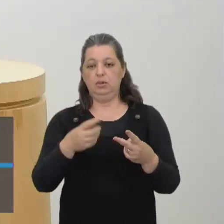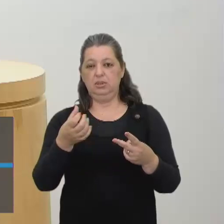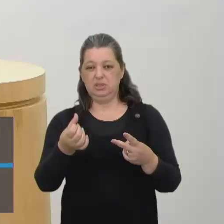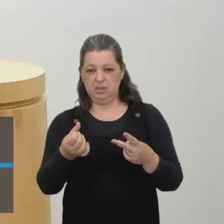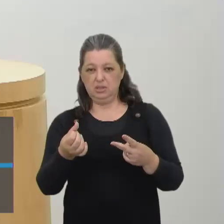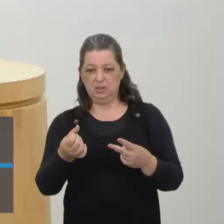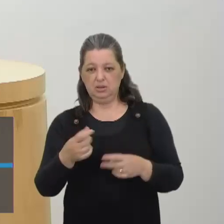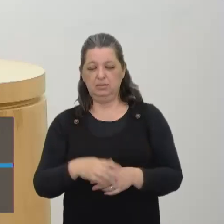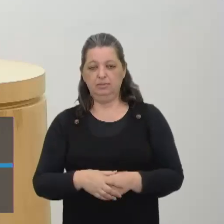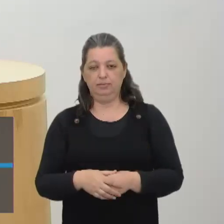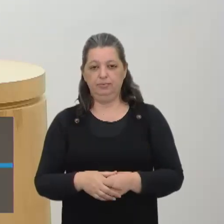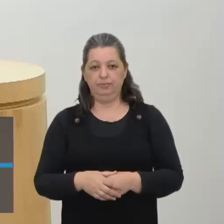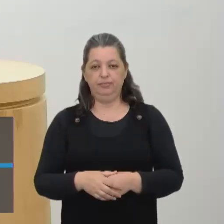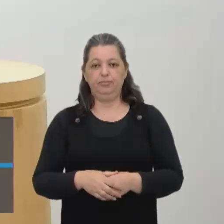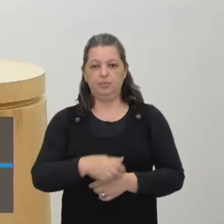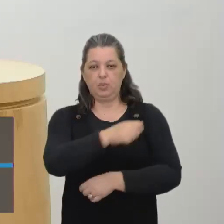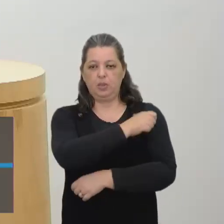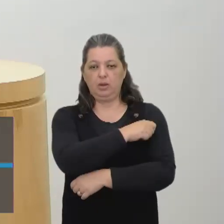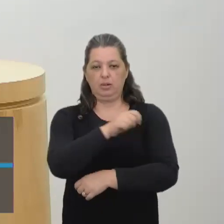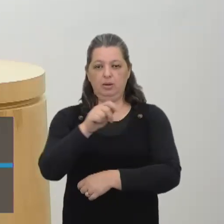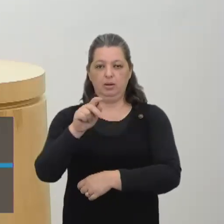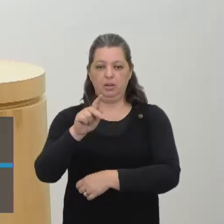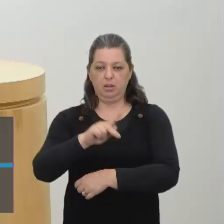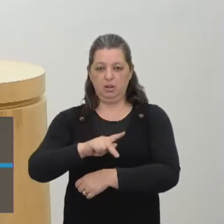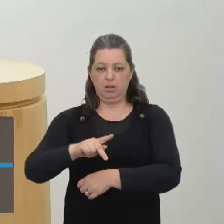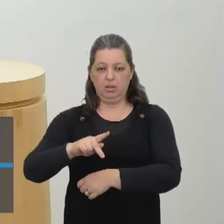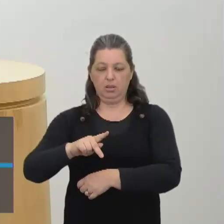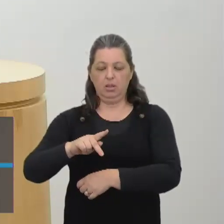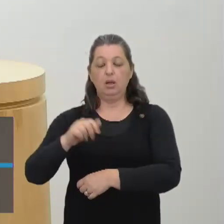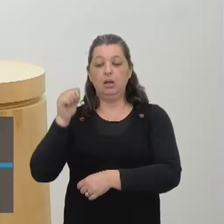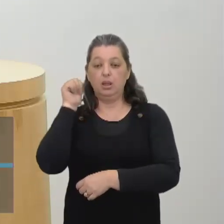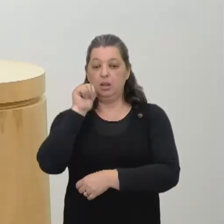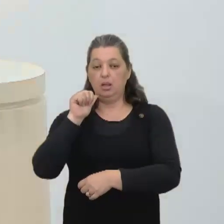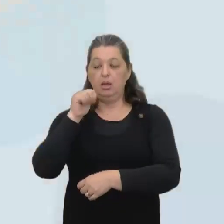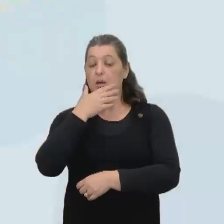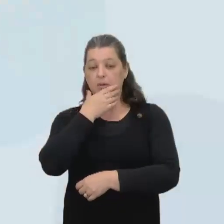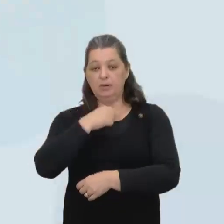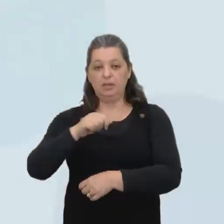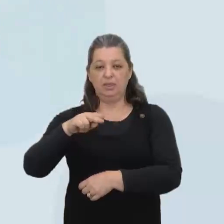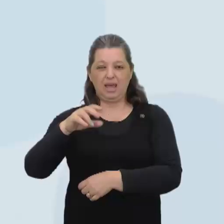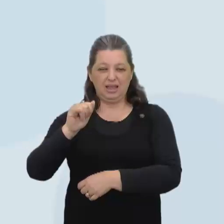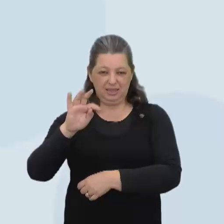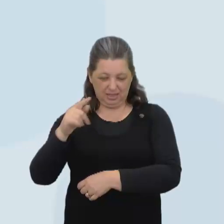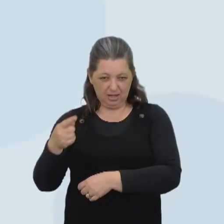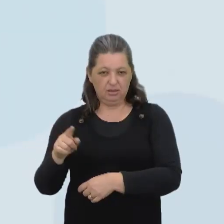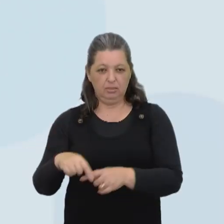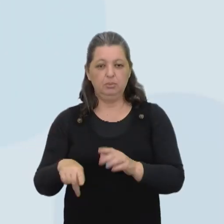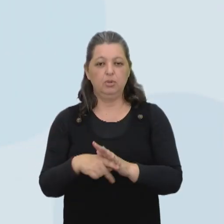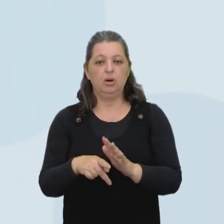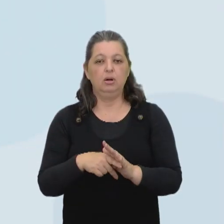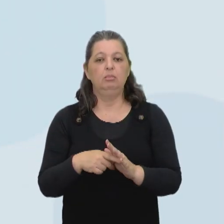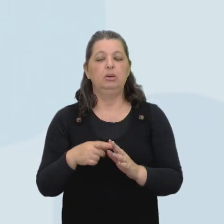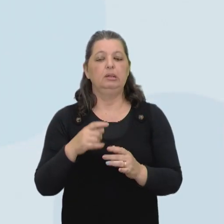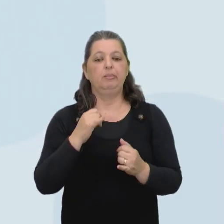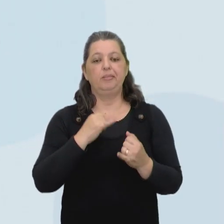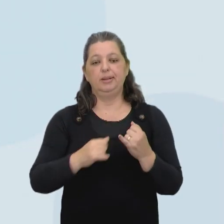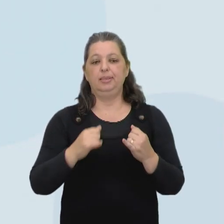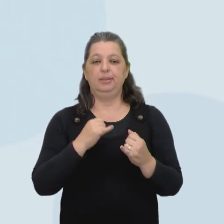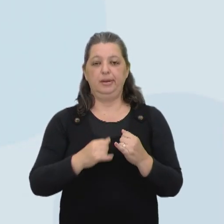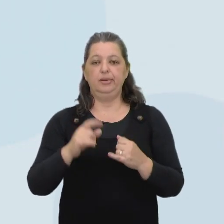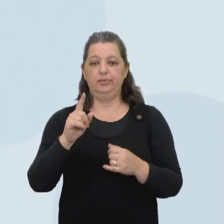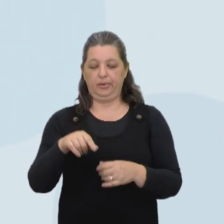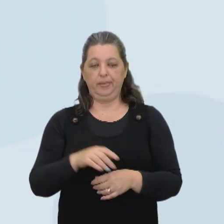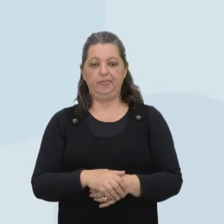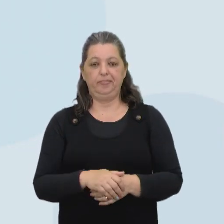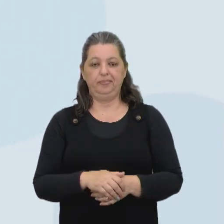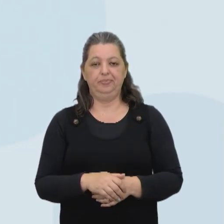Natan, da professora Sandra, colocou a resposta e ela mandou para mim. Foi rápido, hein, Natan? Então, vem comigo. Falou em raio, é metade do diâmetro. Então o raio